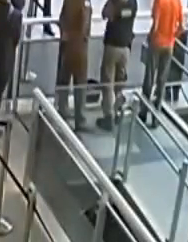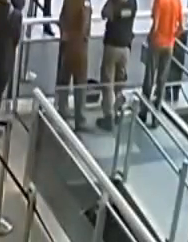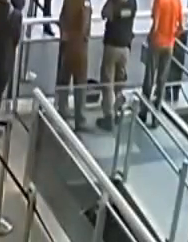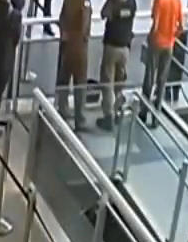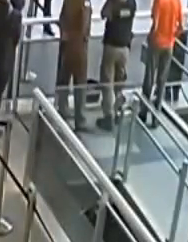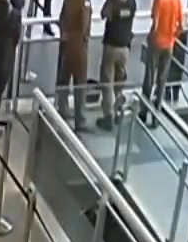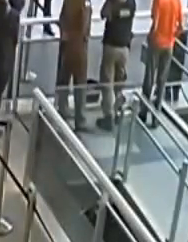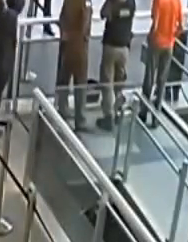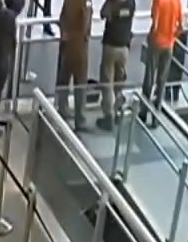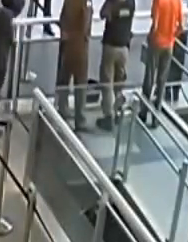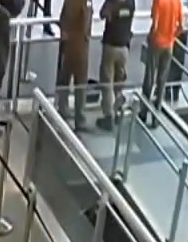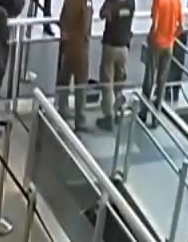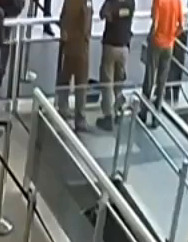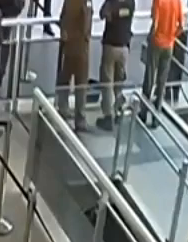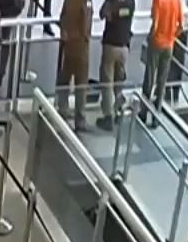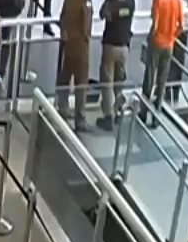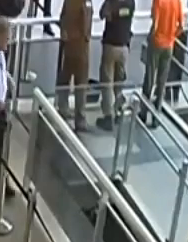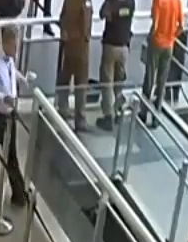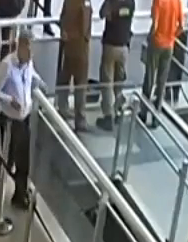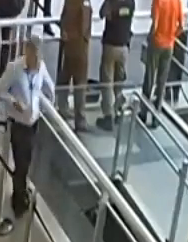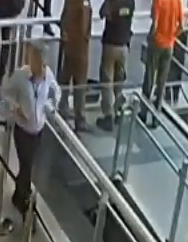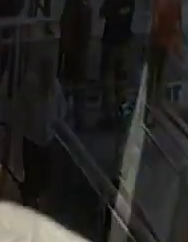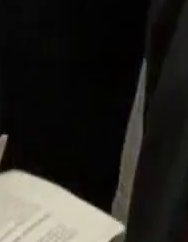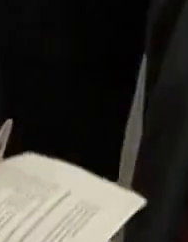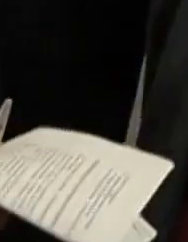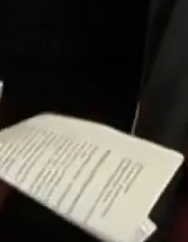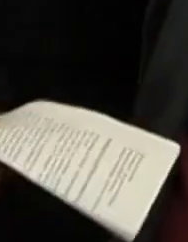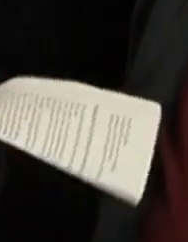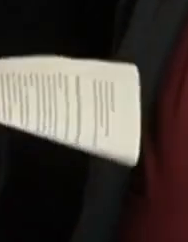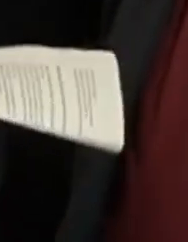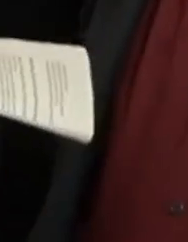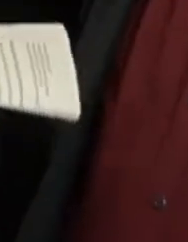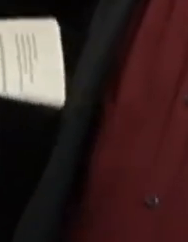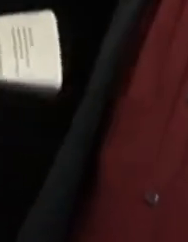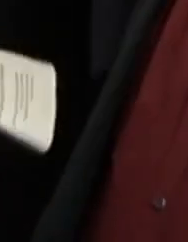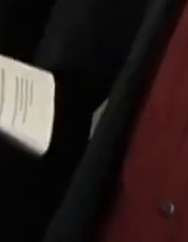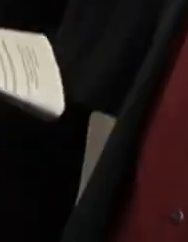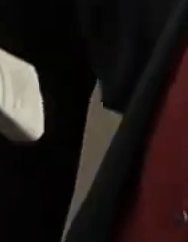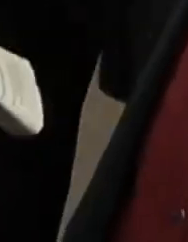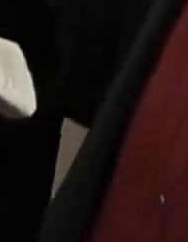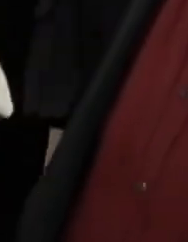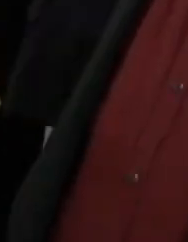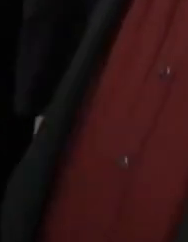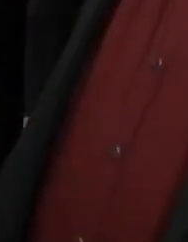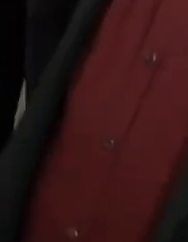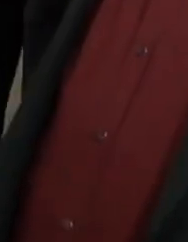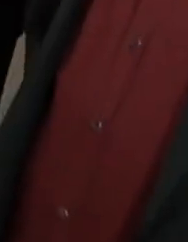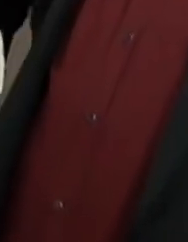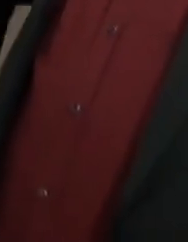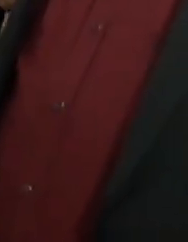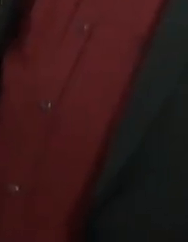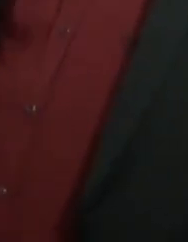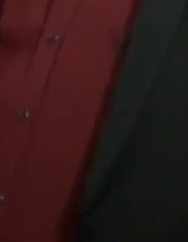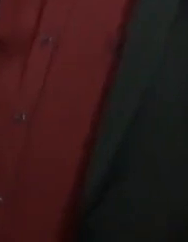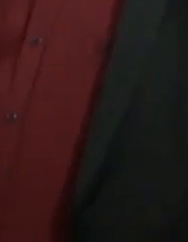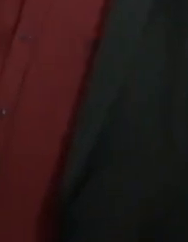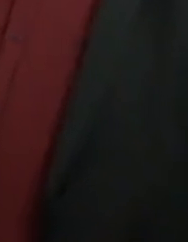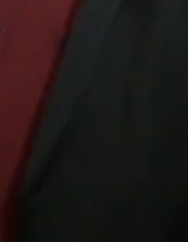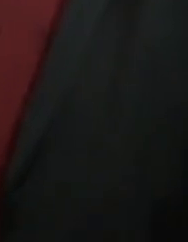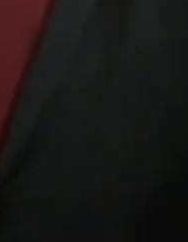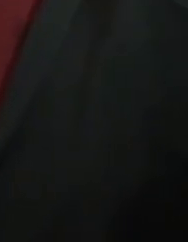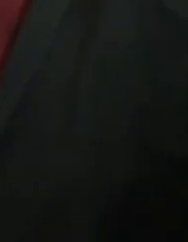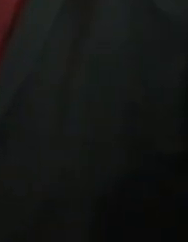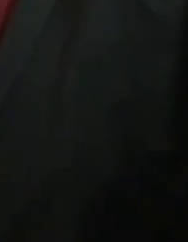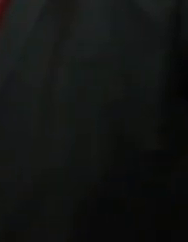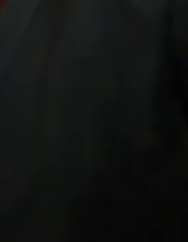Pratinha, que fica muito próximo da cidade natal de Romeu Zema. É o John Hércules, do PTC, primeiro mandato, não é isso,